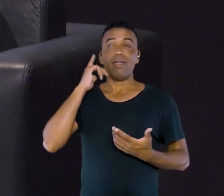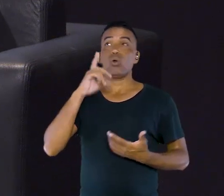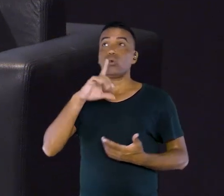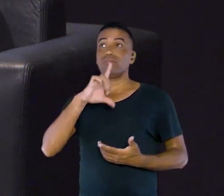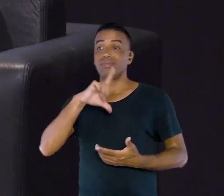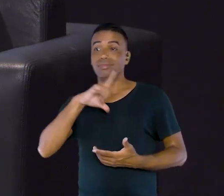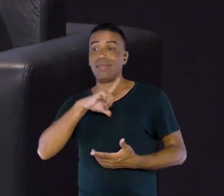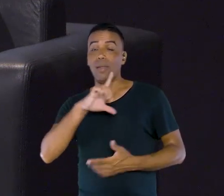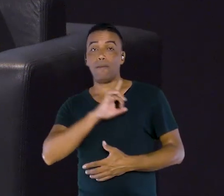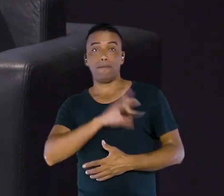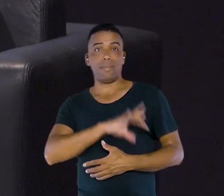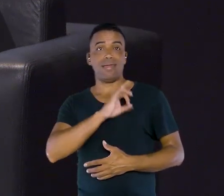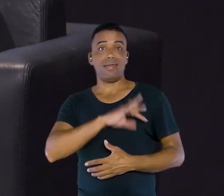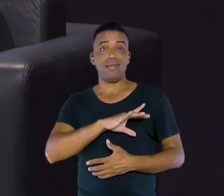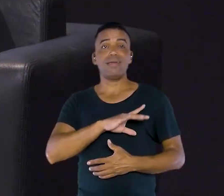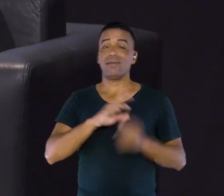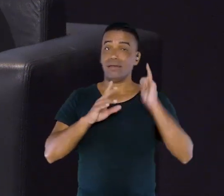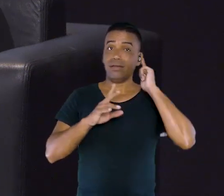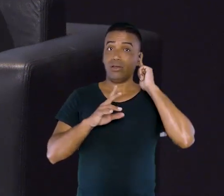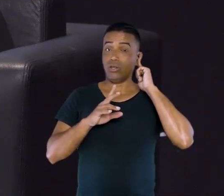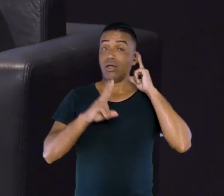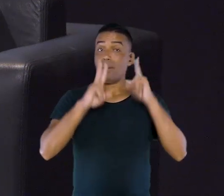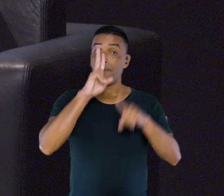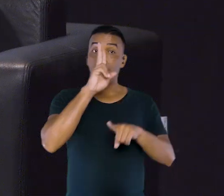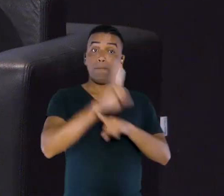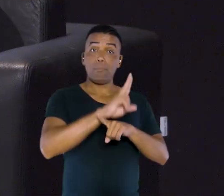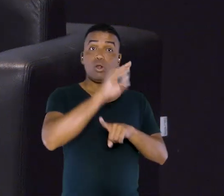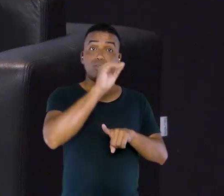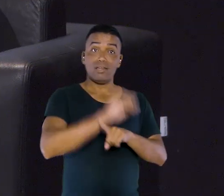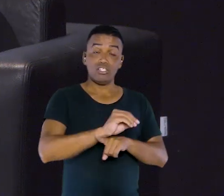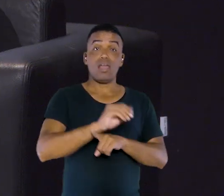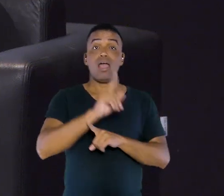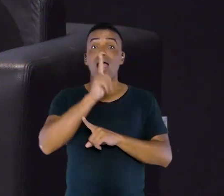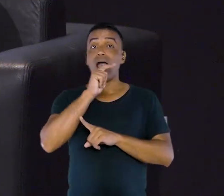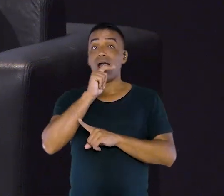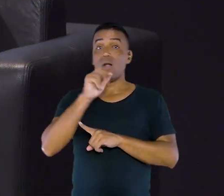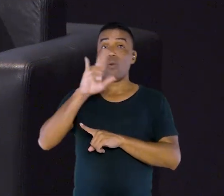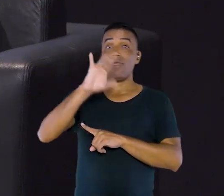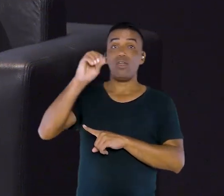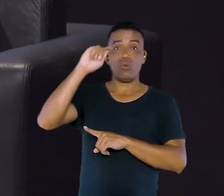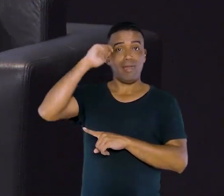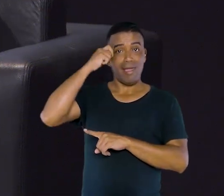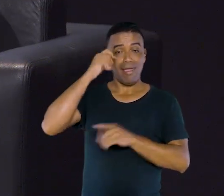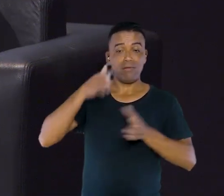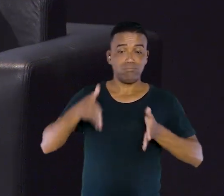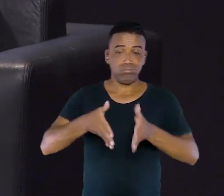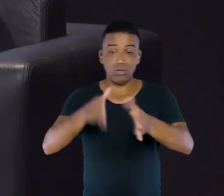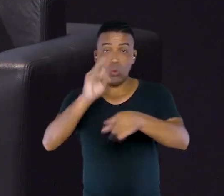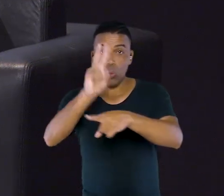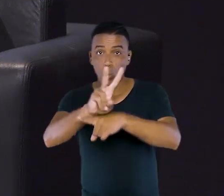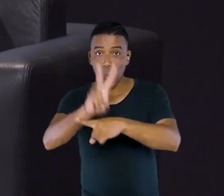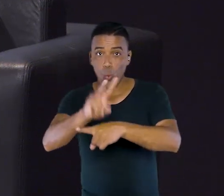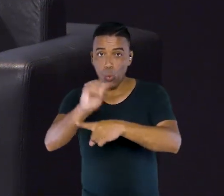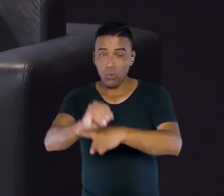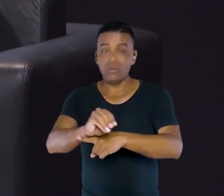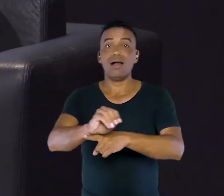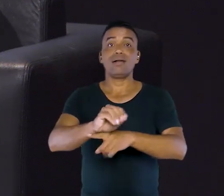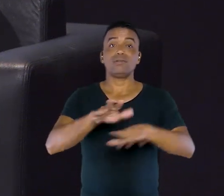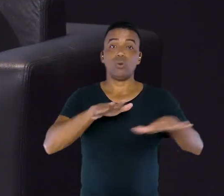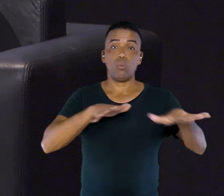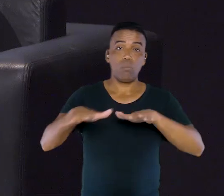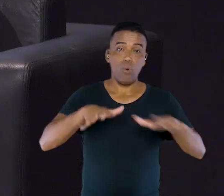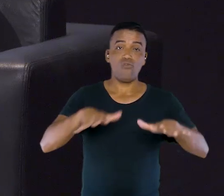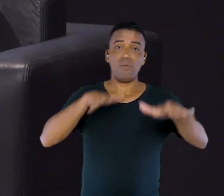eu tenho medo, e eu sou muito otimista em proteger o Rio Negro, assim como outras lideranças, assim como o